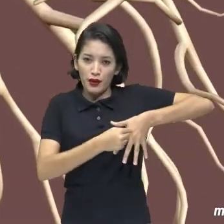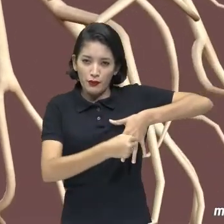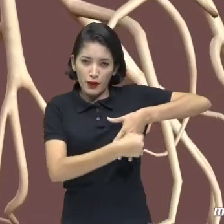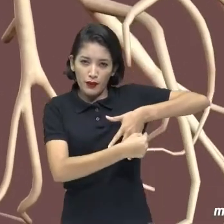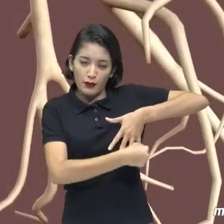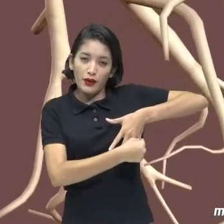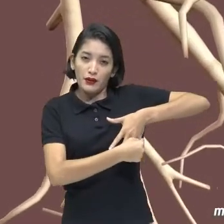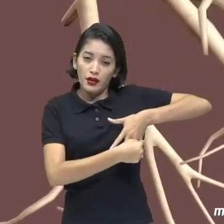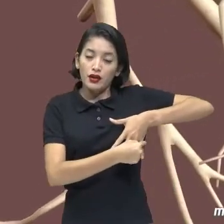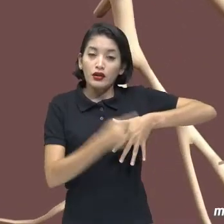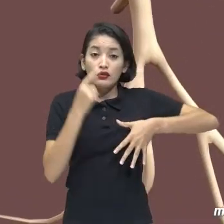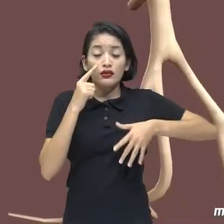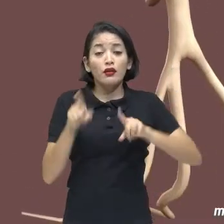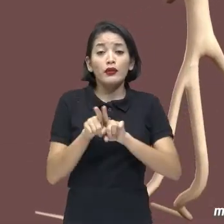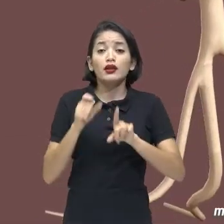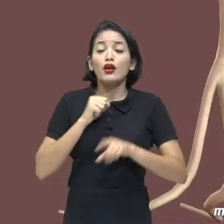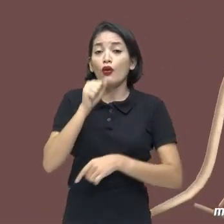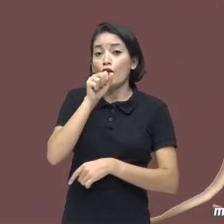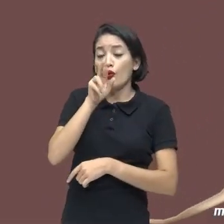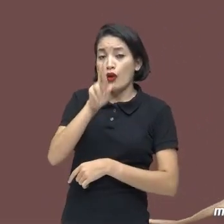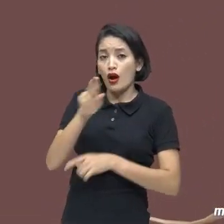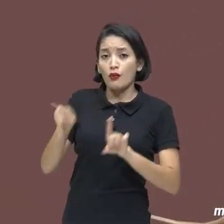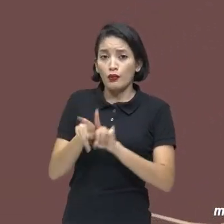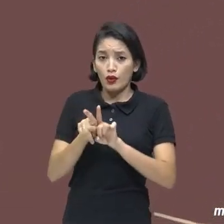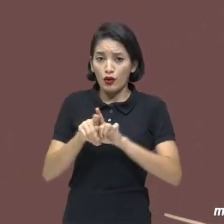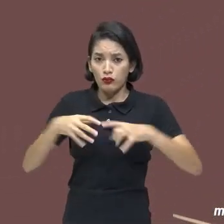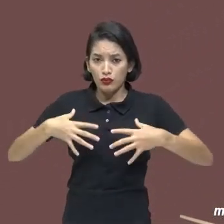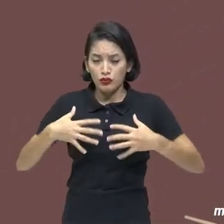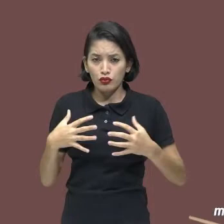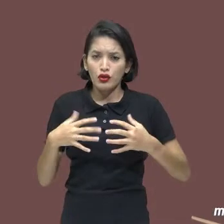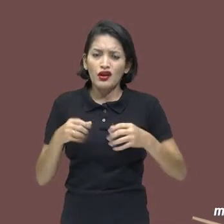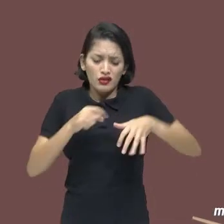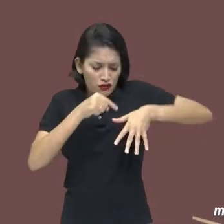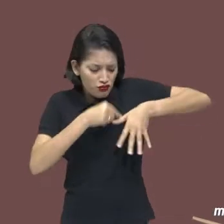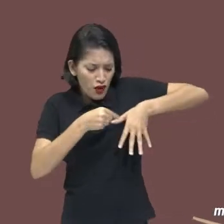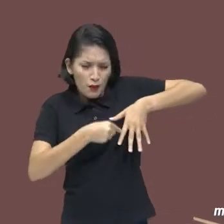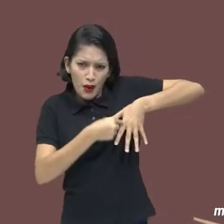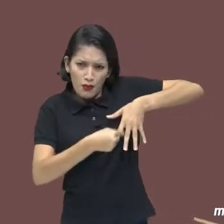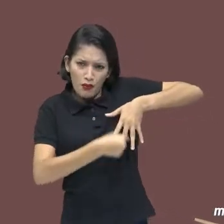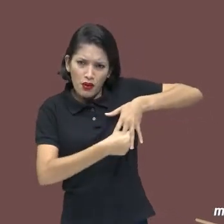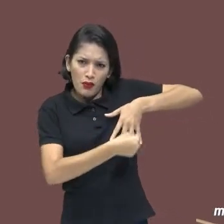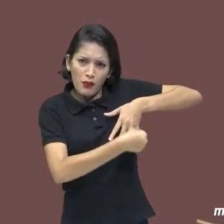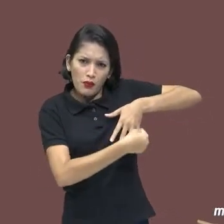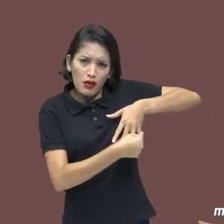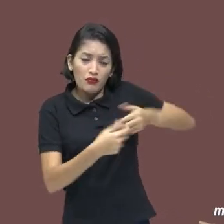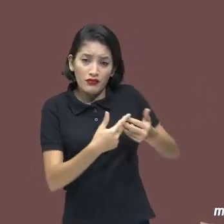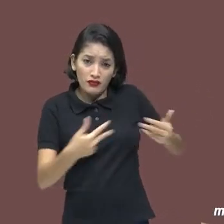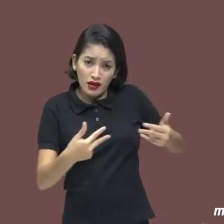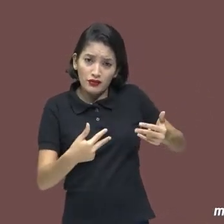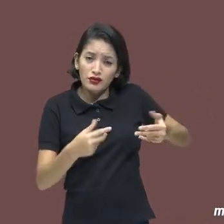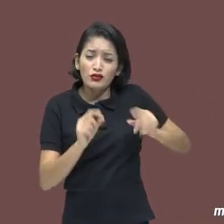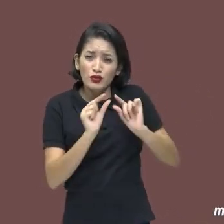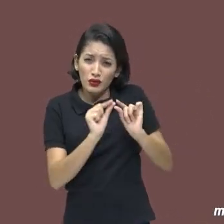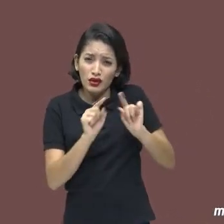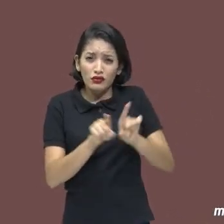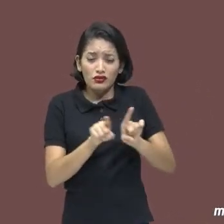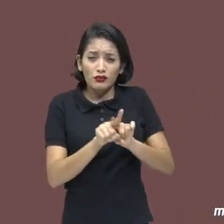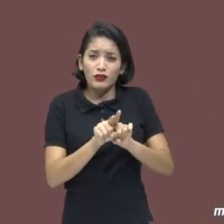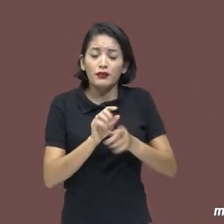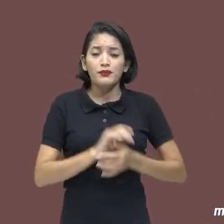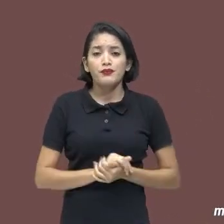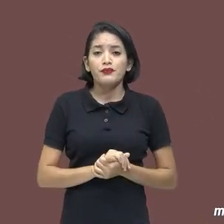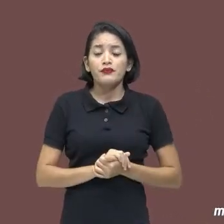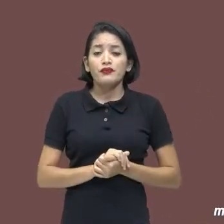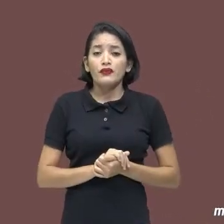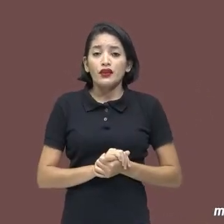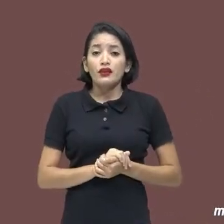Os brônquios principais transmitem ar para os pulmões e ali se ramificam em diversos brônquios e bronquíolos menores. Uma série de